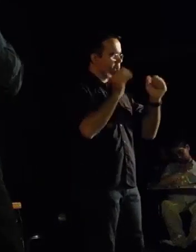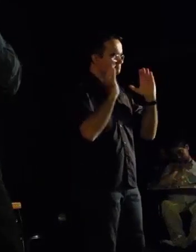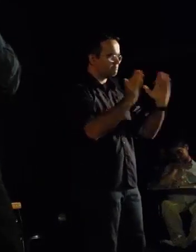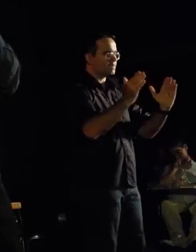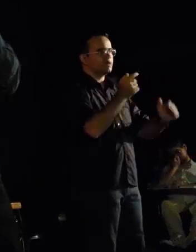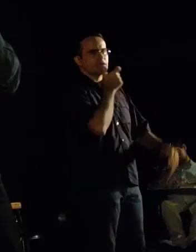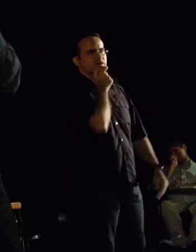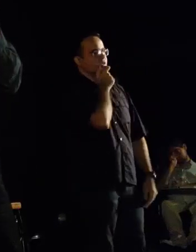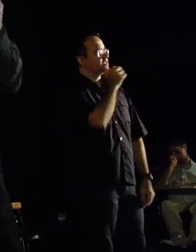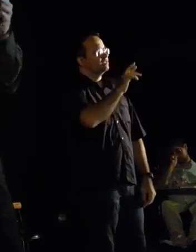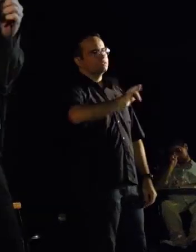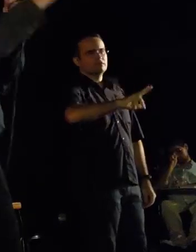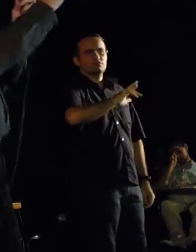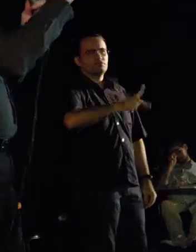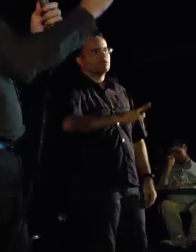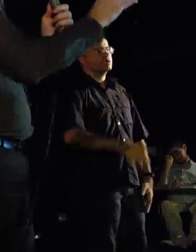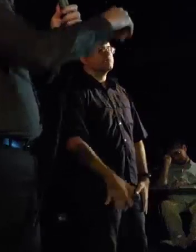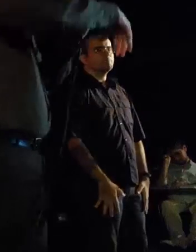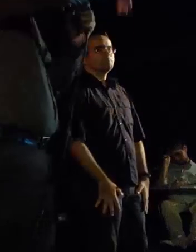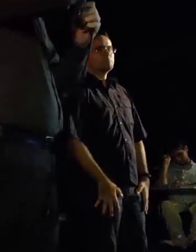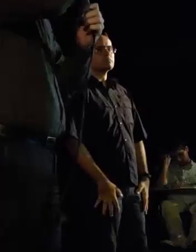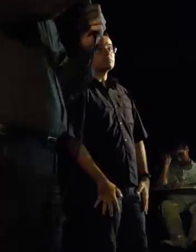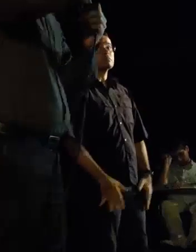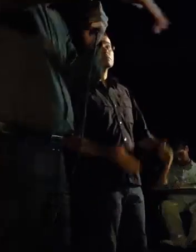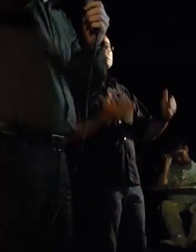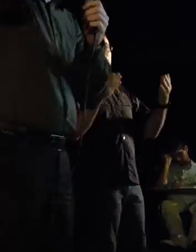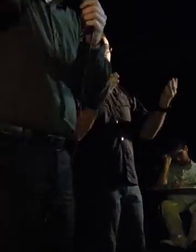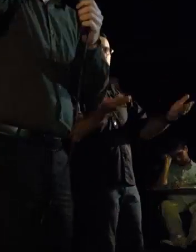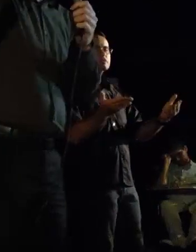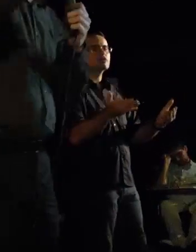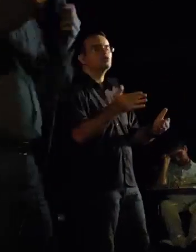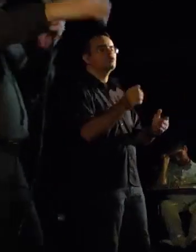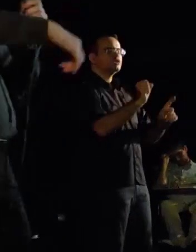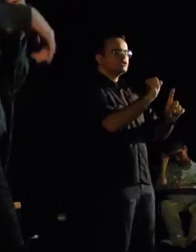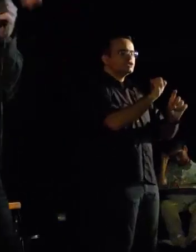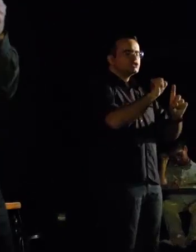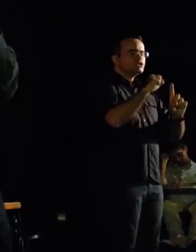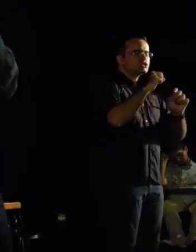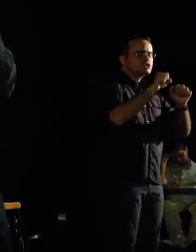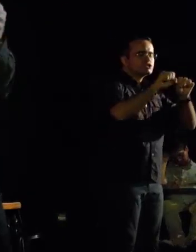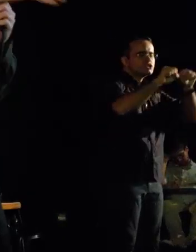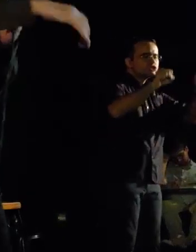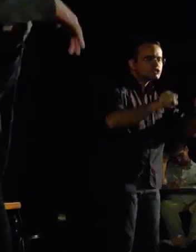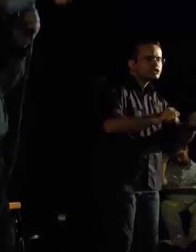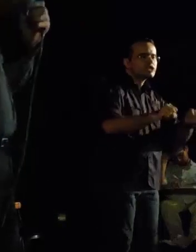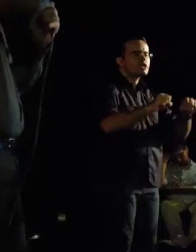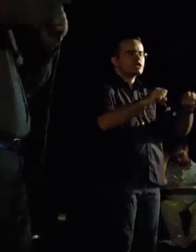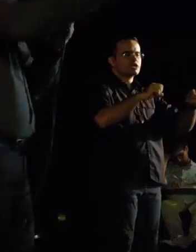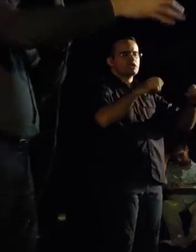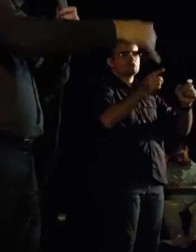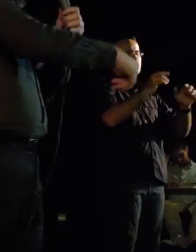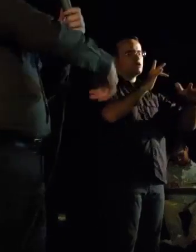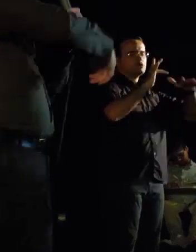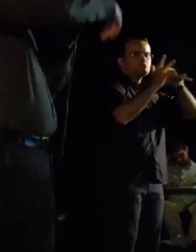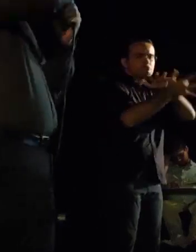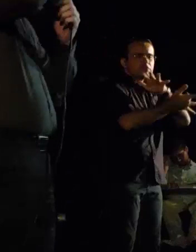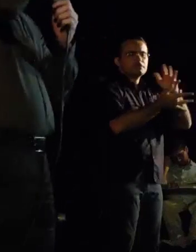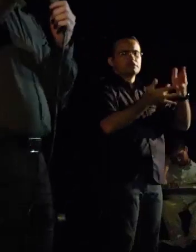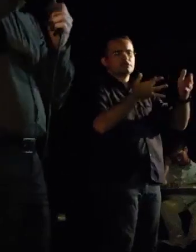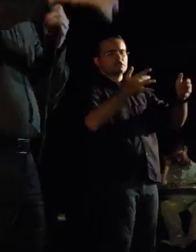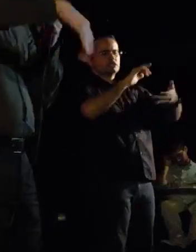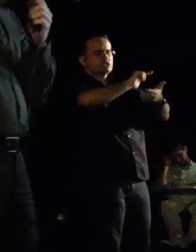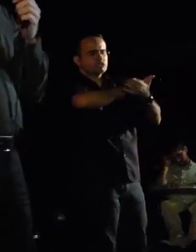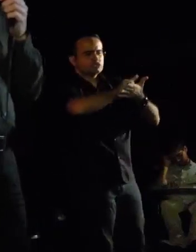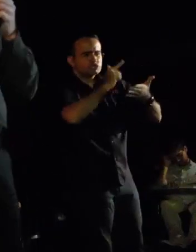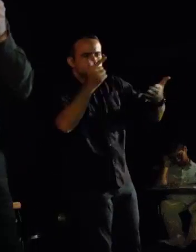bem. Por mais que vocês possam utilizar seus sistemas de mídia, seus jornais, suas televisões, para